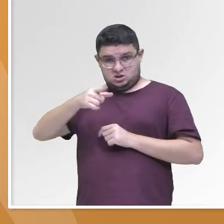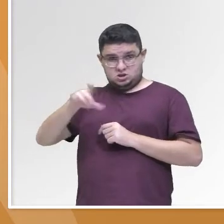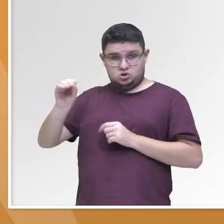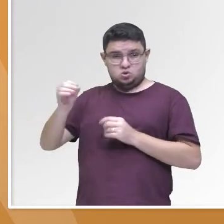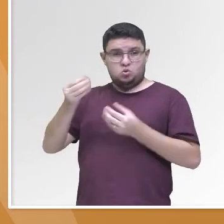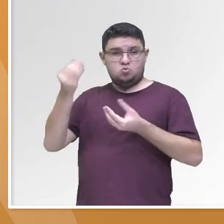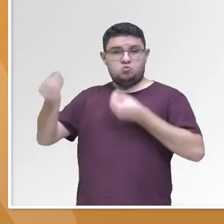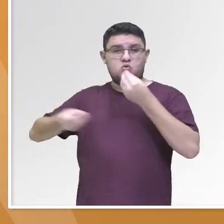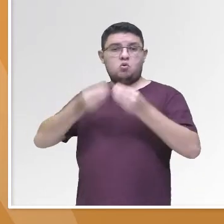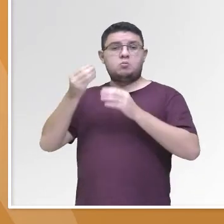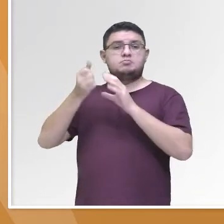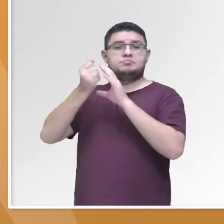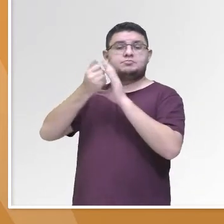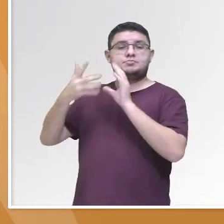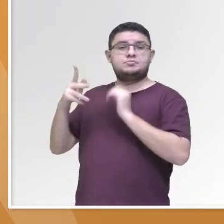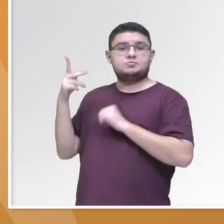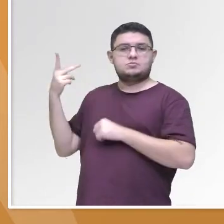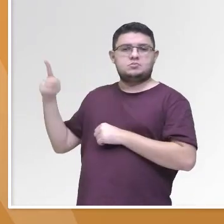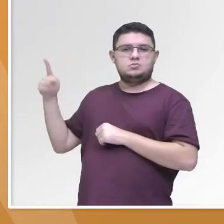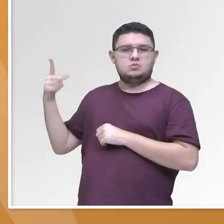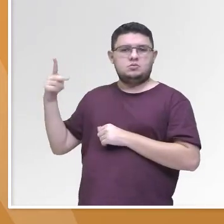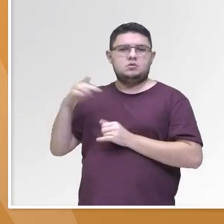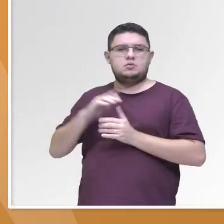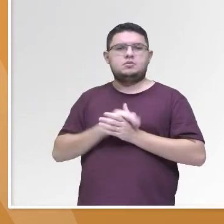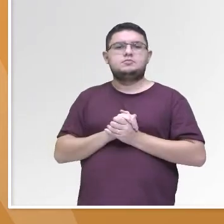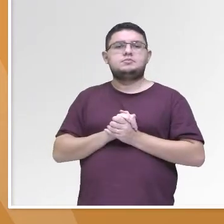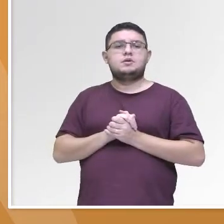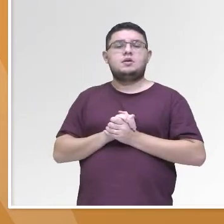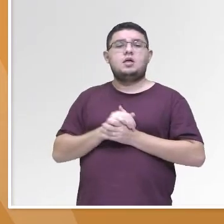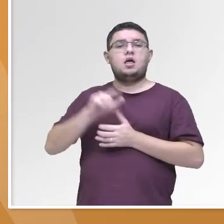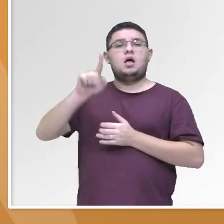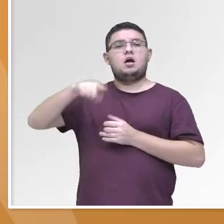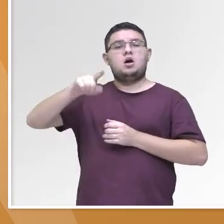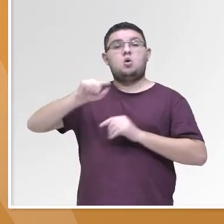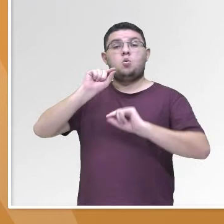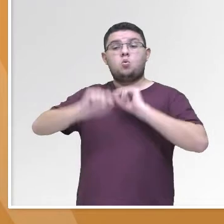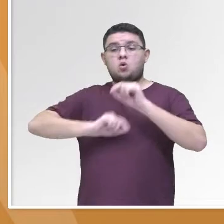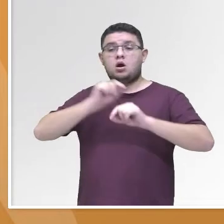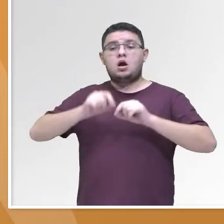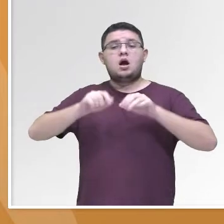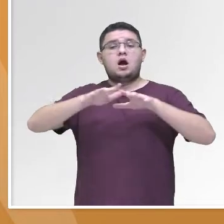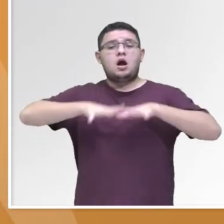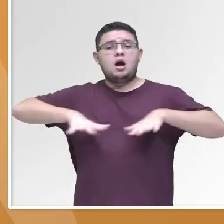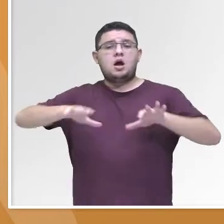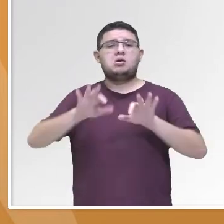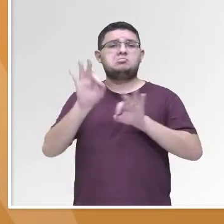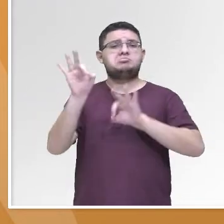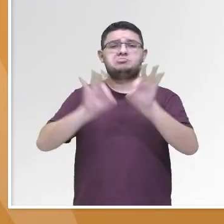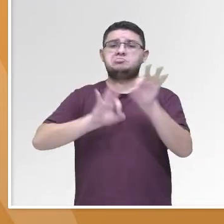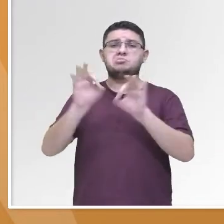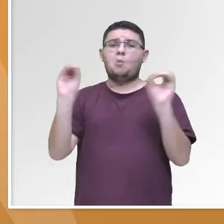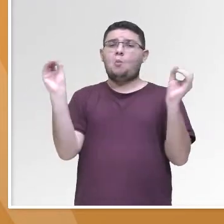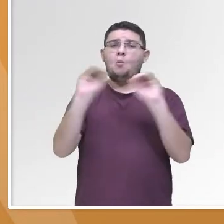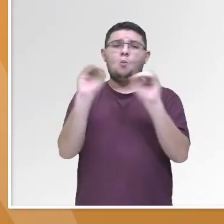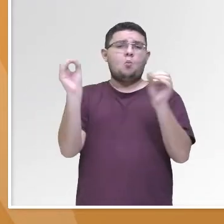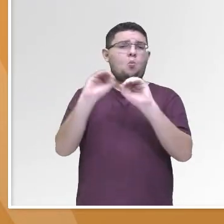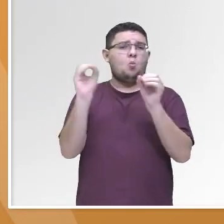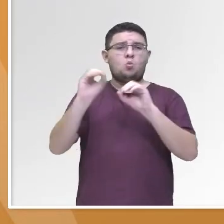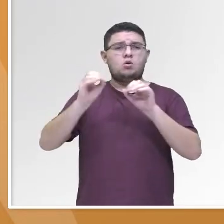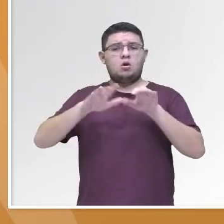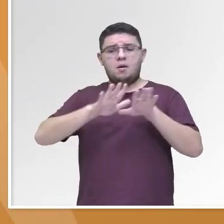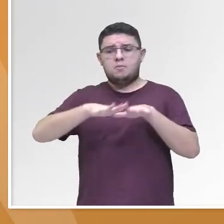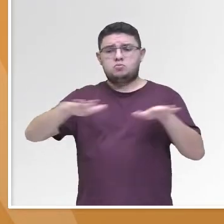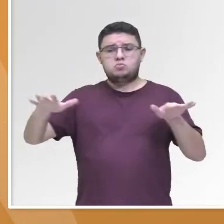cada um deles. O lixão, ele é um aterro aí sem nenhuma preparação anterior do solo, né? Porque